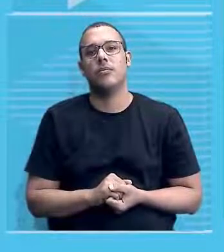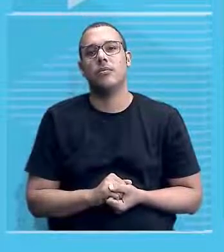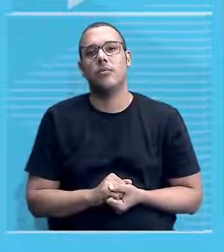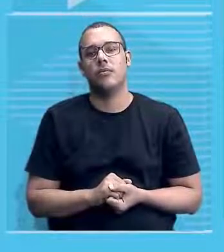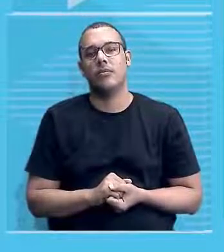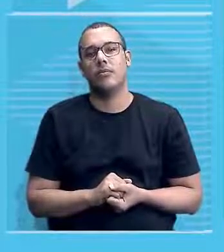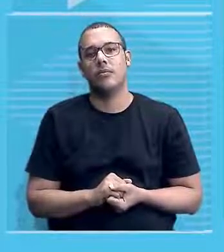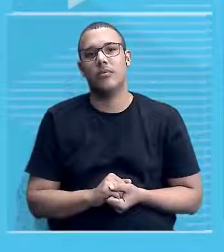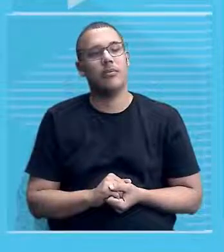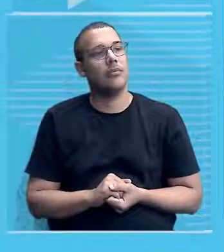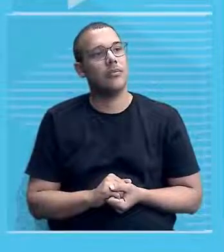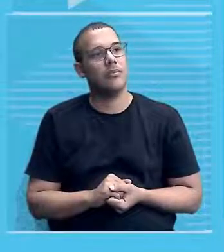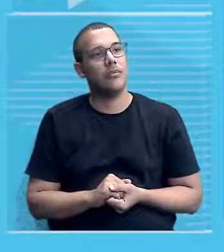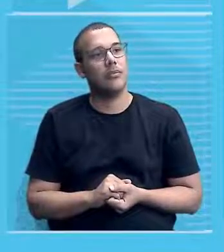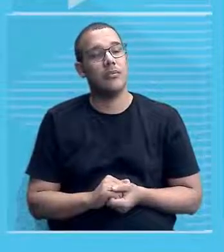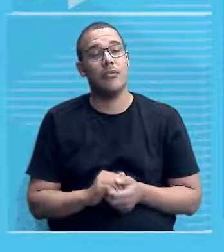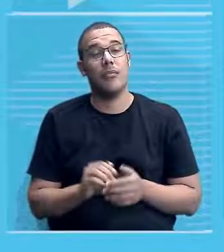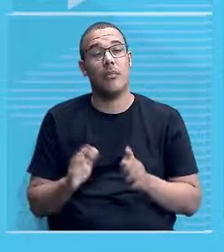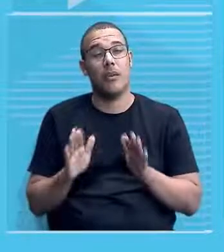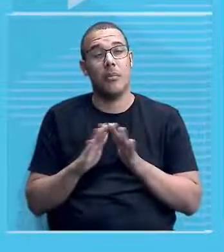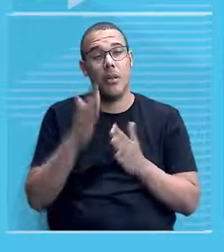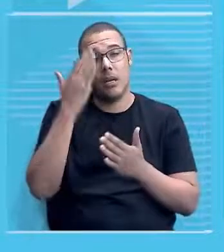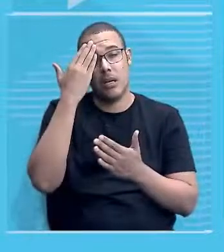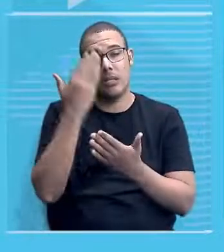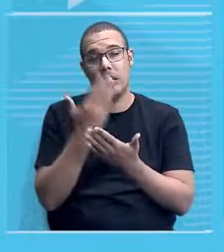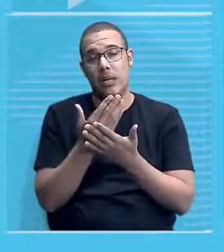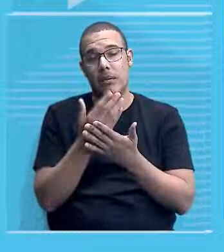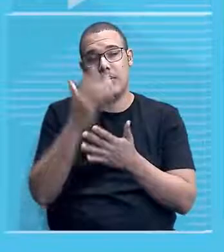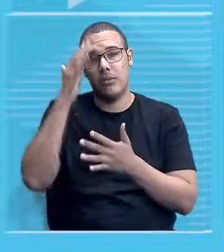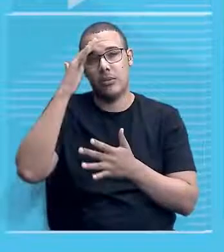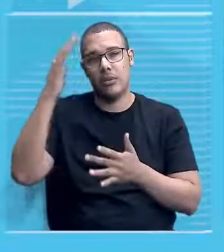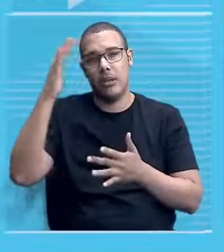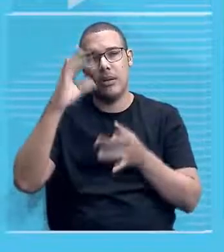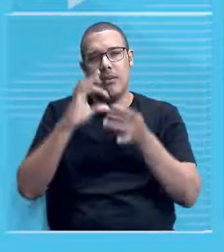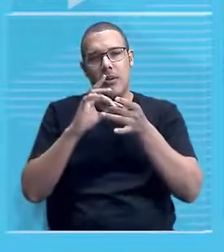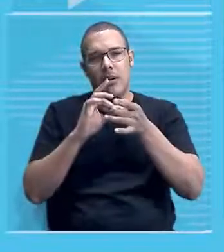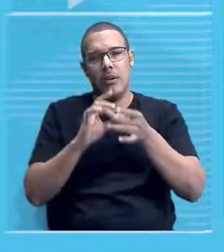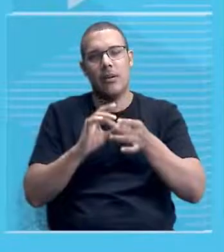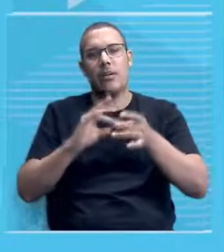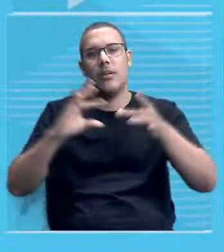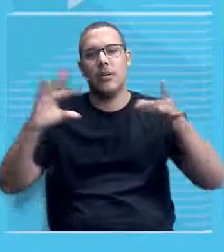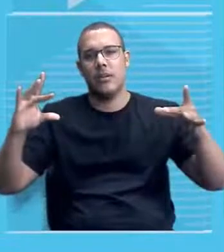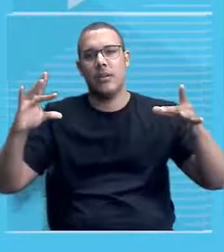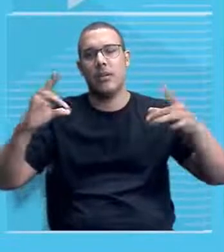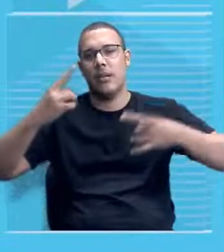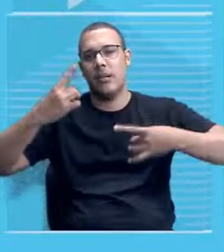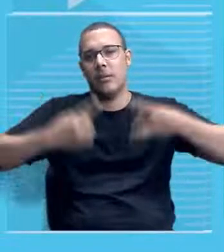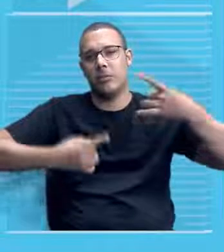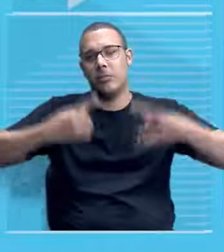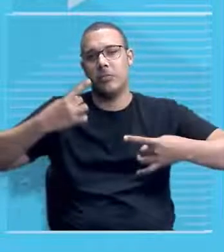e alimentavam a liberdade sonhos da Liberdade política